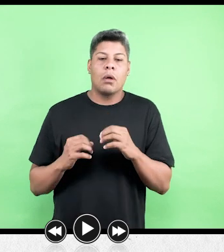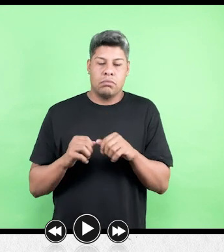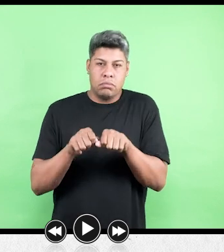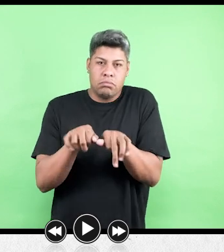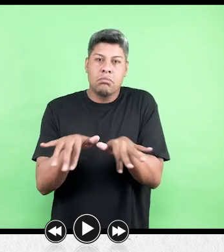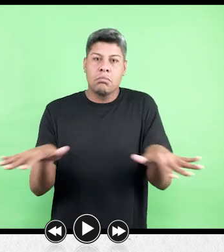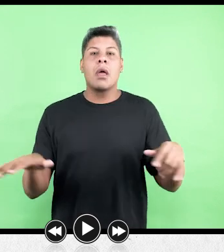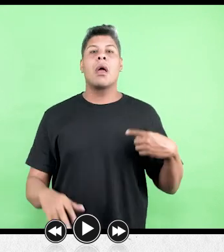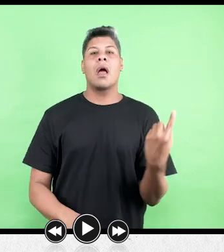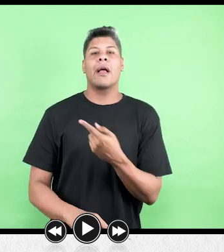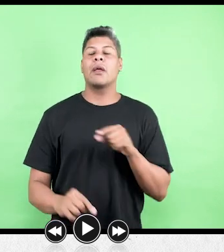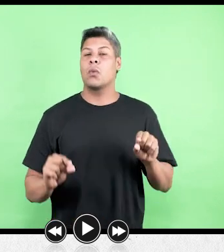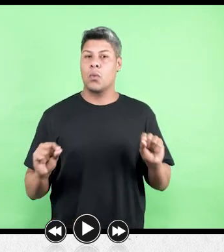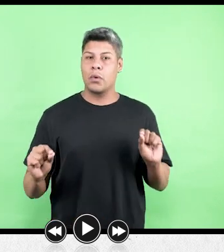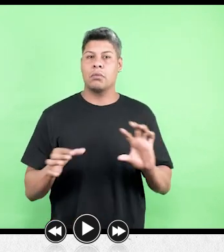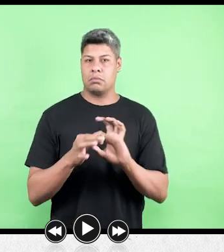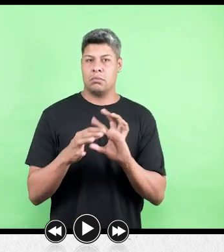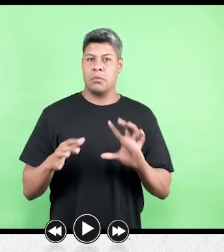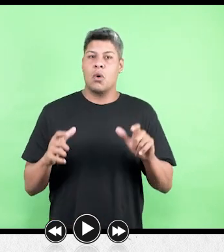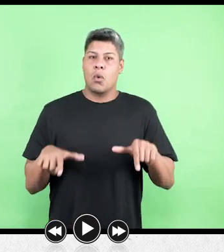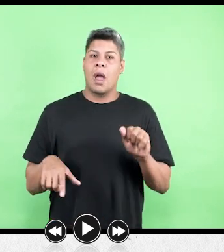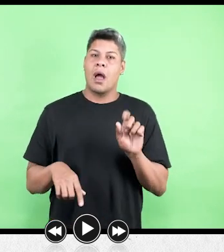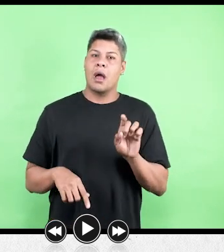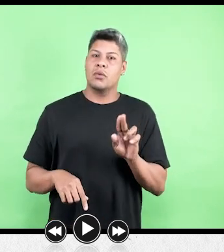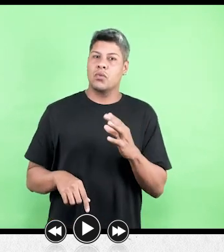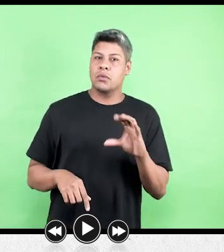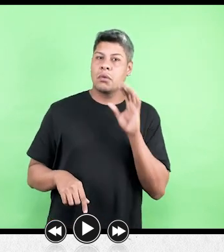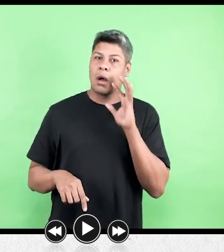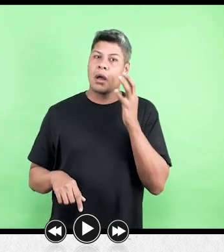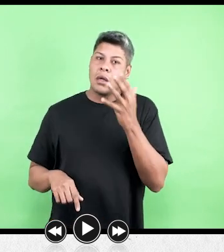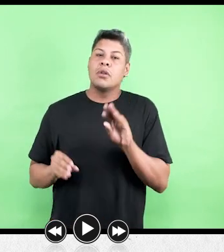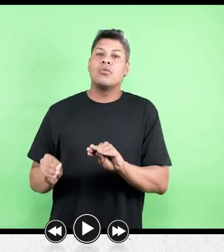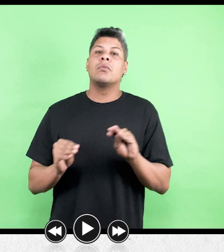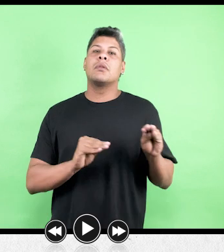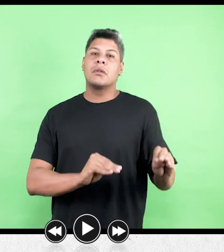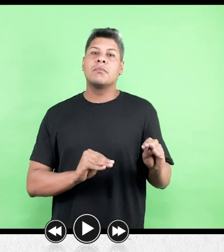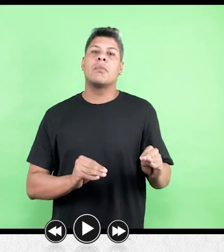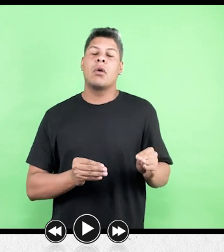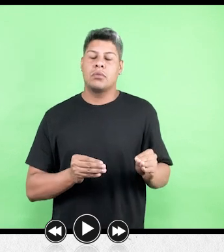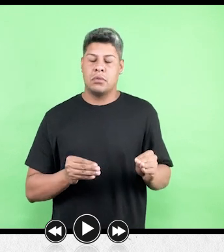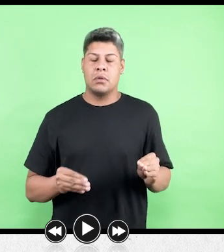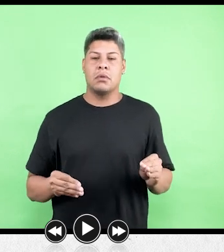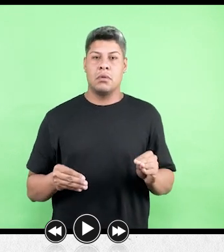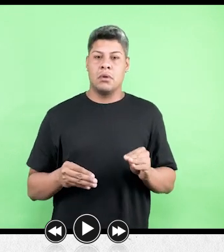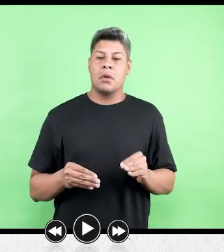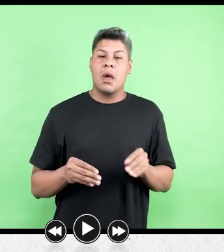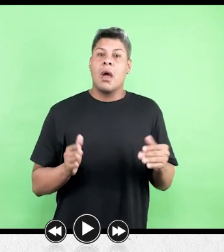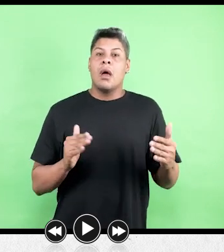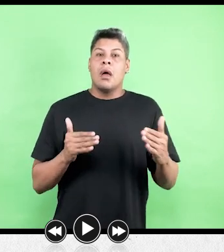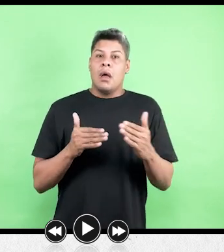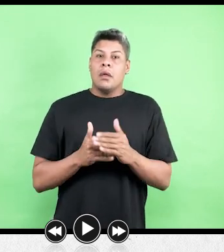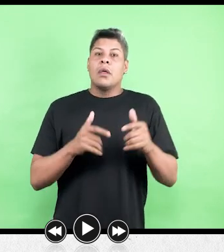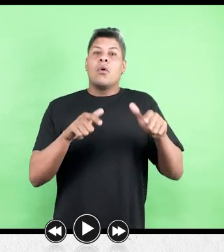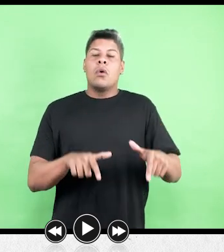vai deixar ela na adução, né, onde vai acontecer esse transporte da captação até a estação de tratamento